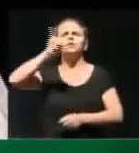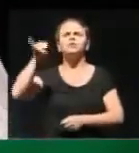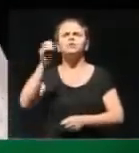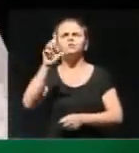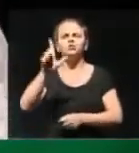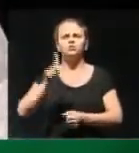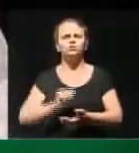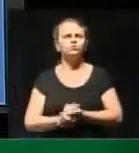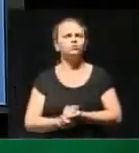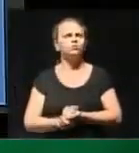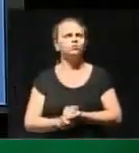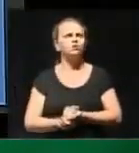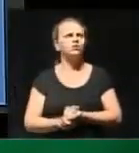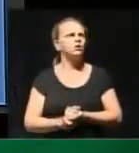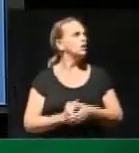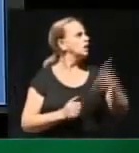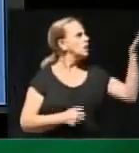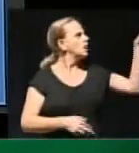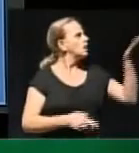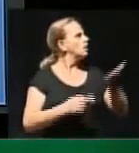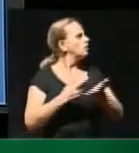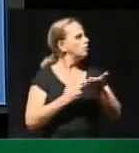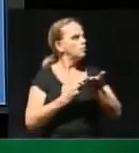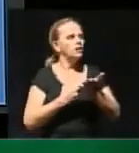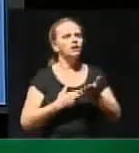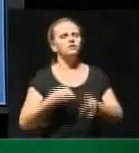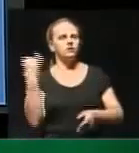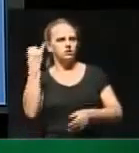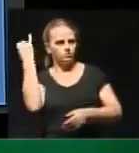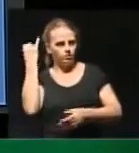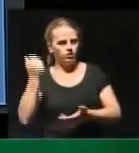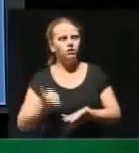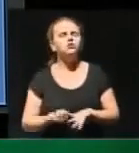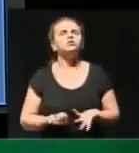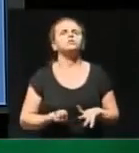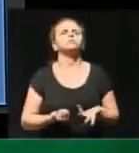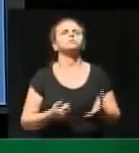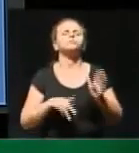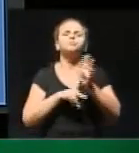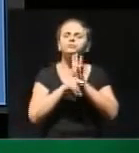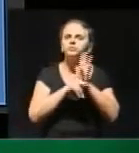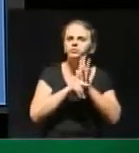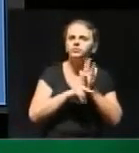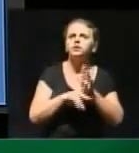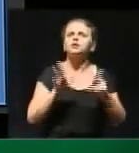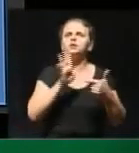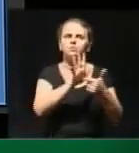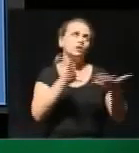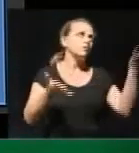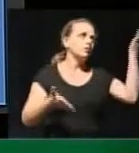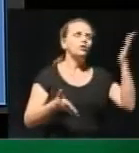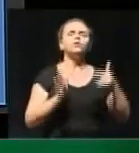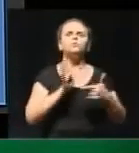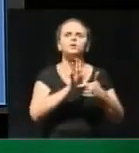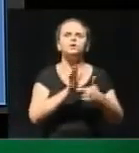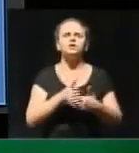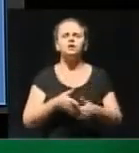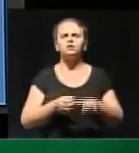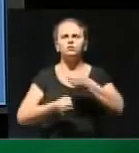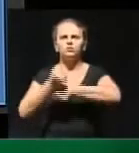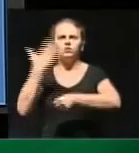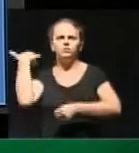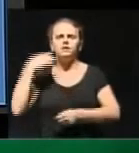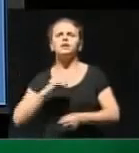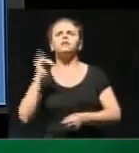médica muito importante, chamada New England Journal of Medicine. Esse estudo também foi apresentado na Conferência Internacional de AIDS em Roma no ano